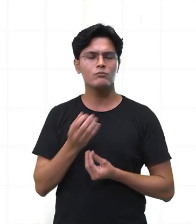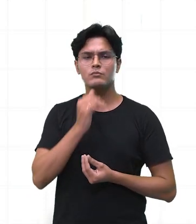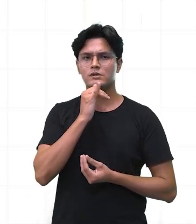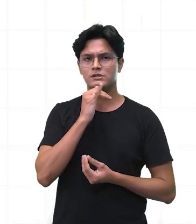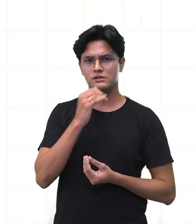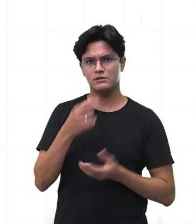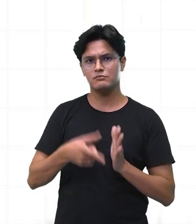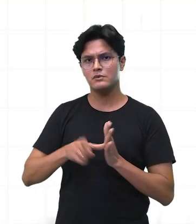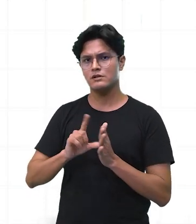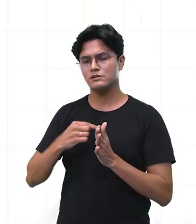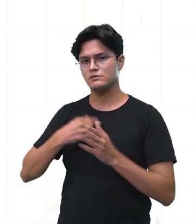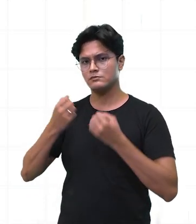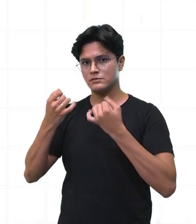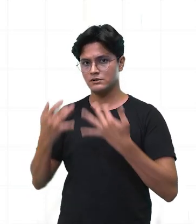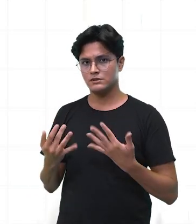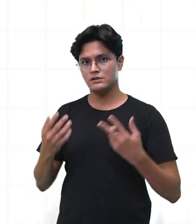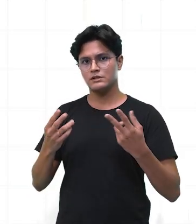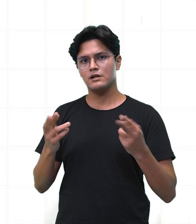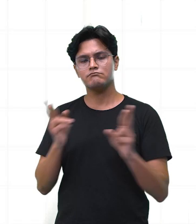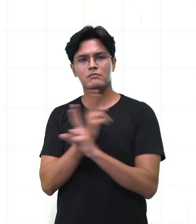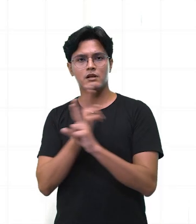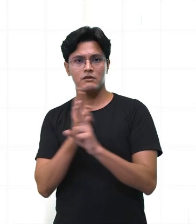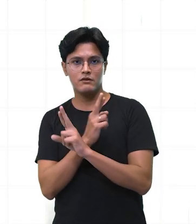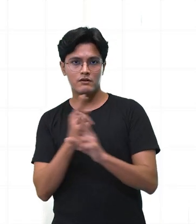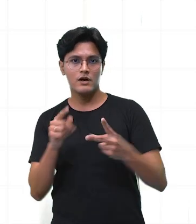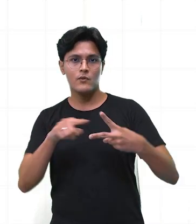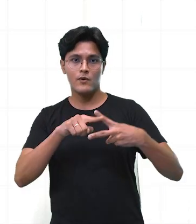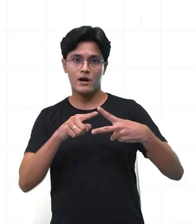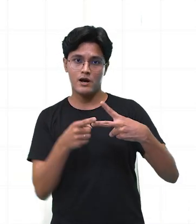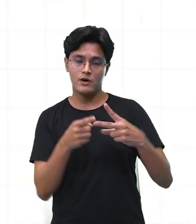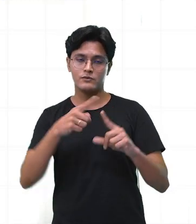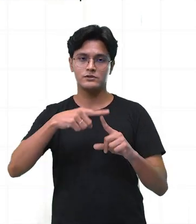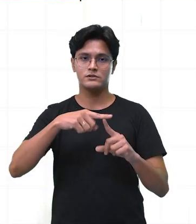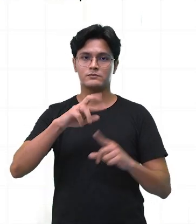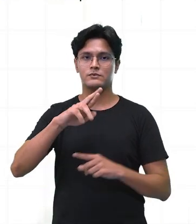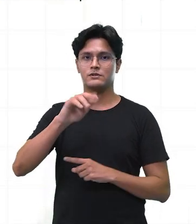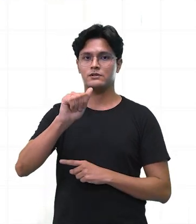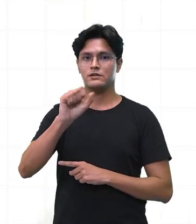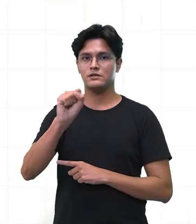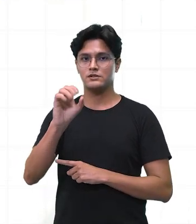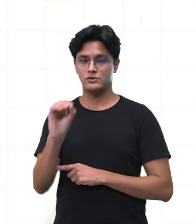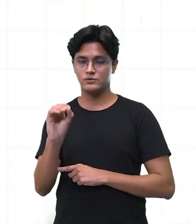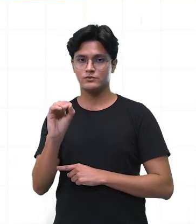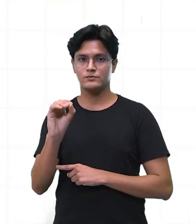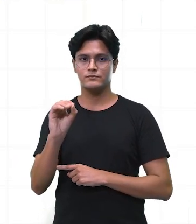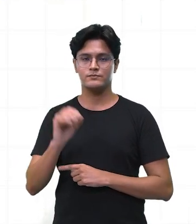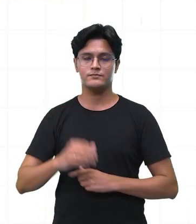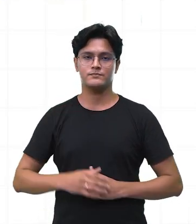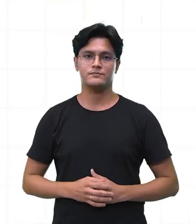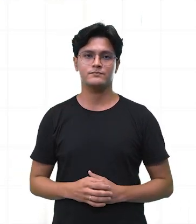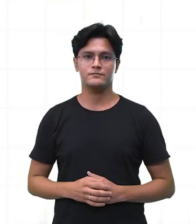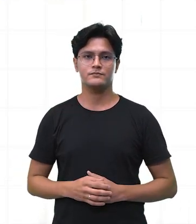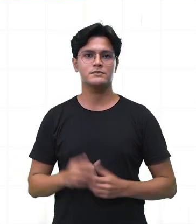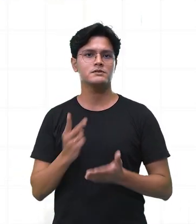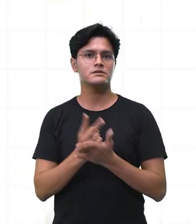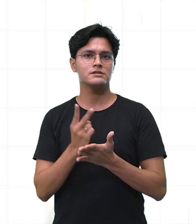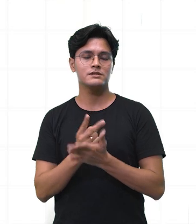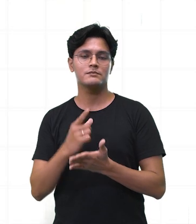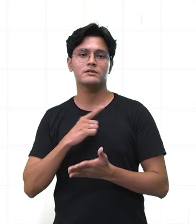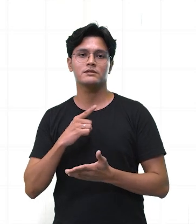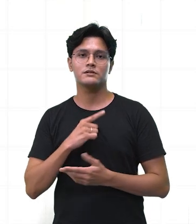para vocês, né, sobre o ângulo raso, tá? Então o ângulo raso, olha só, o ângulo raso, ele sempre irá